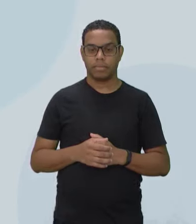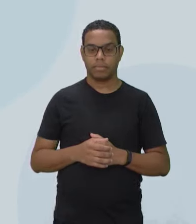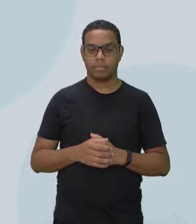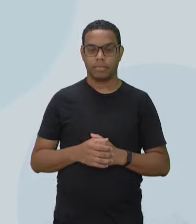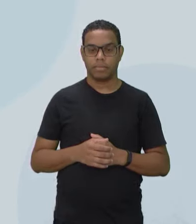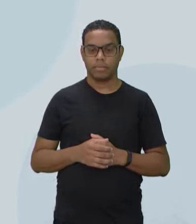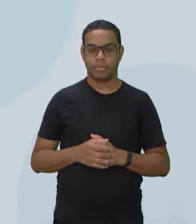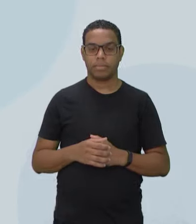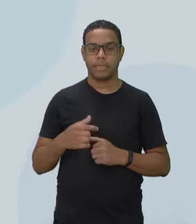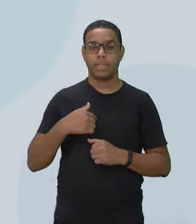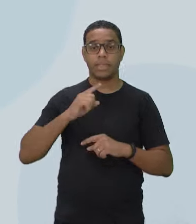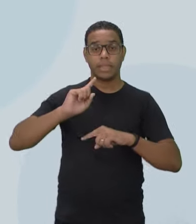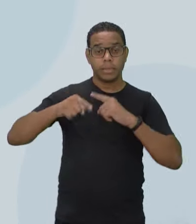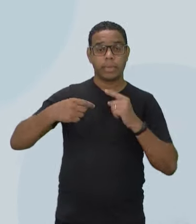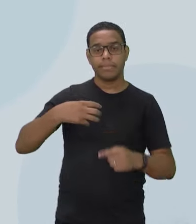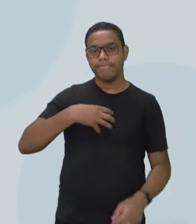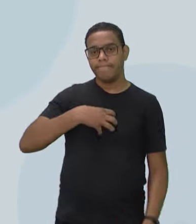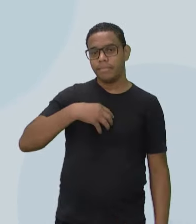ele sentia culpa.